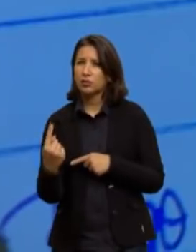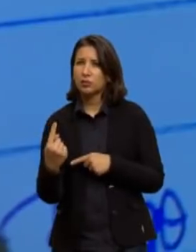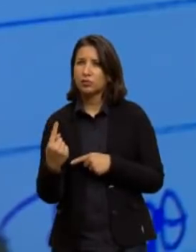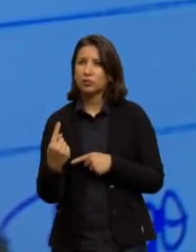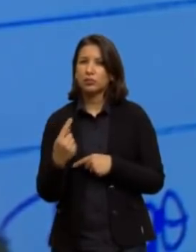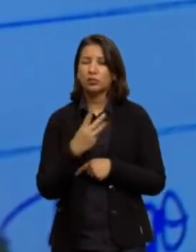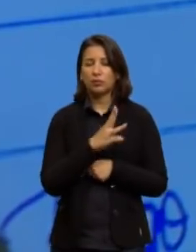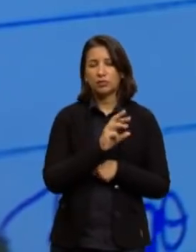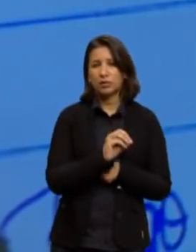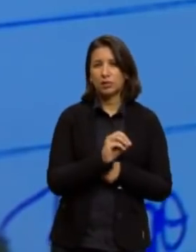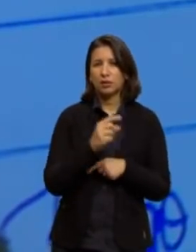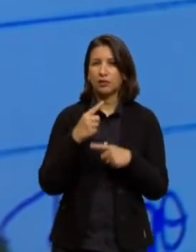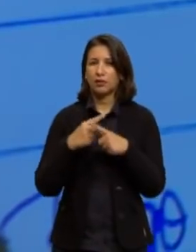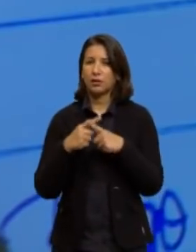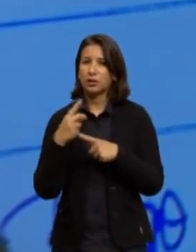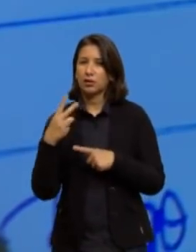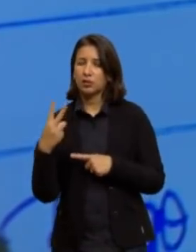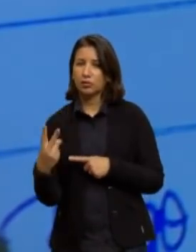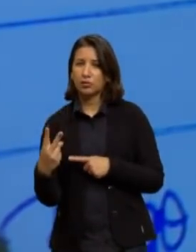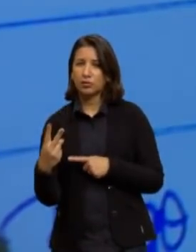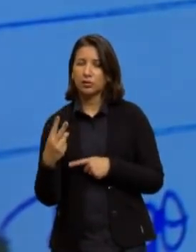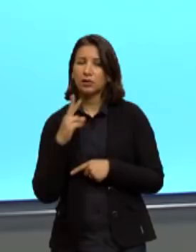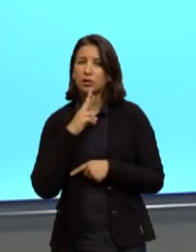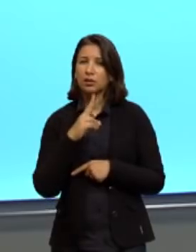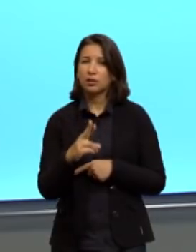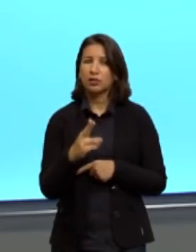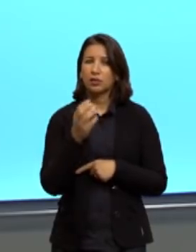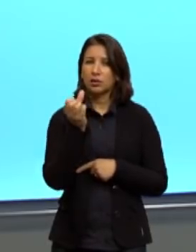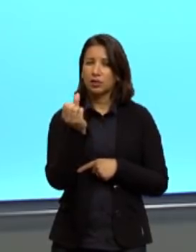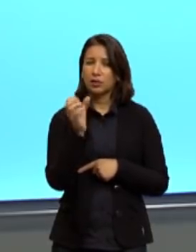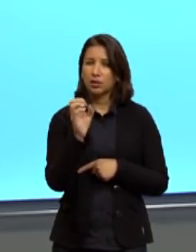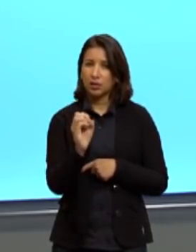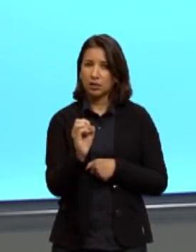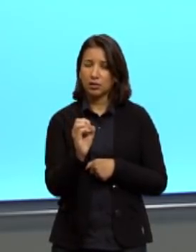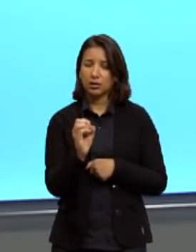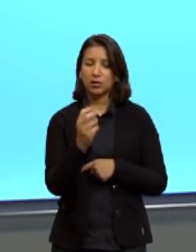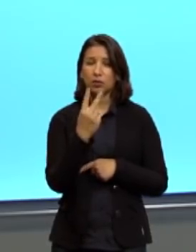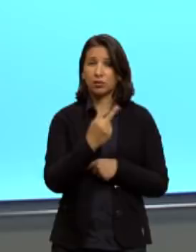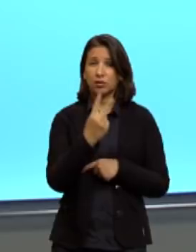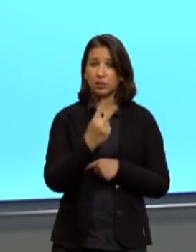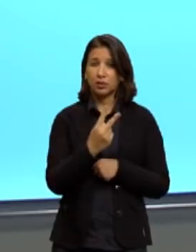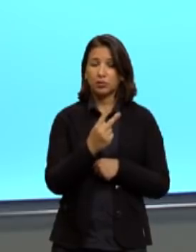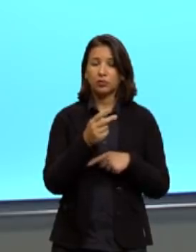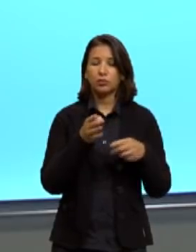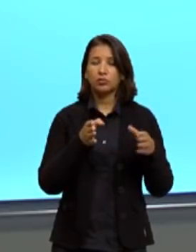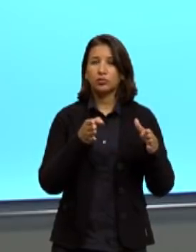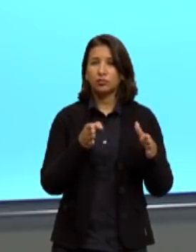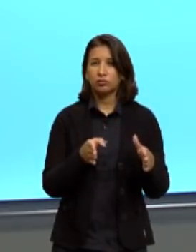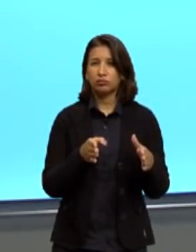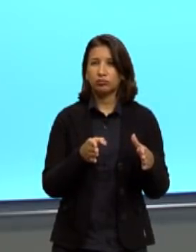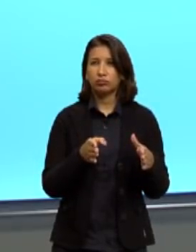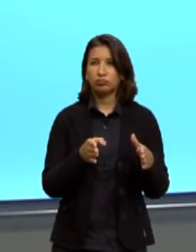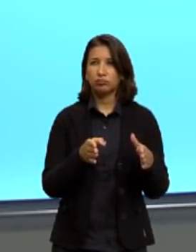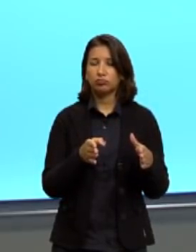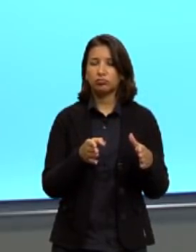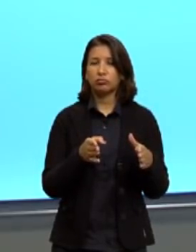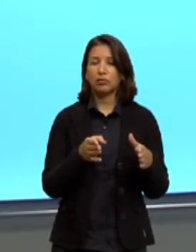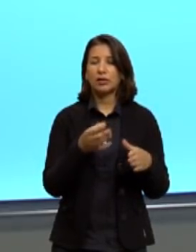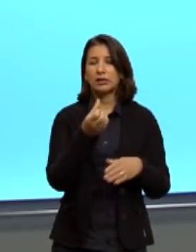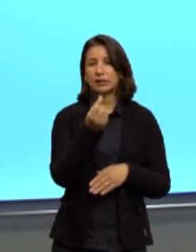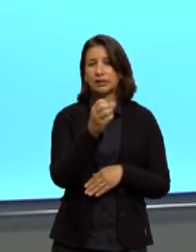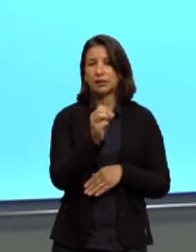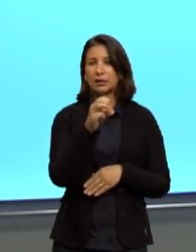30 x 2 60 é o nosso segundo lote tem 60 metros que dá para rua